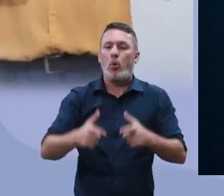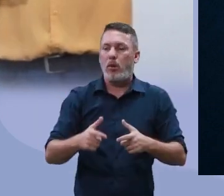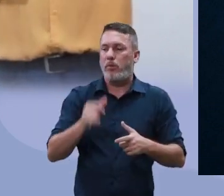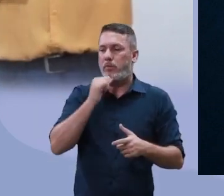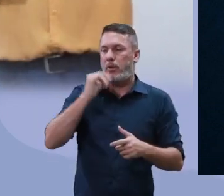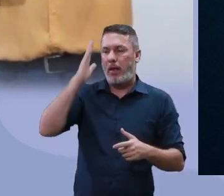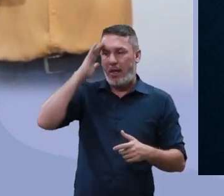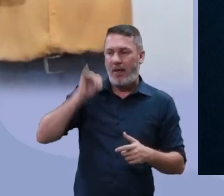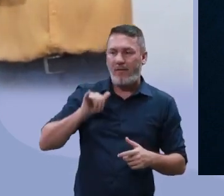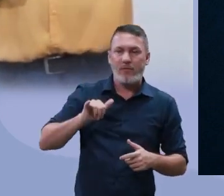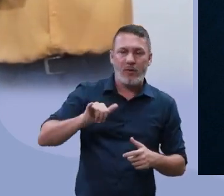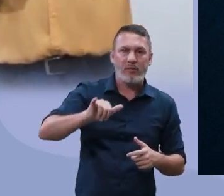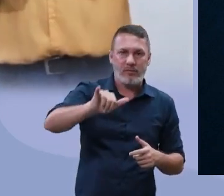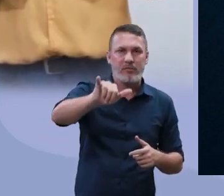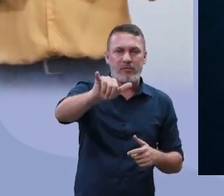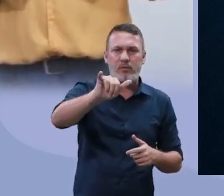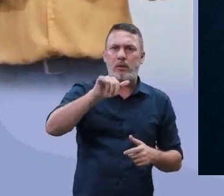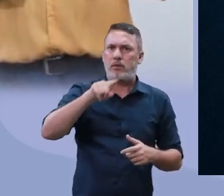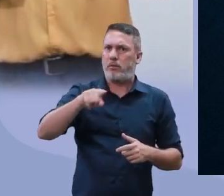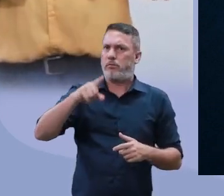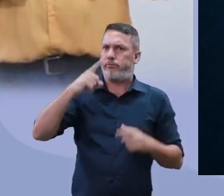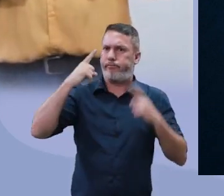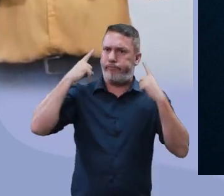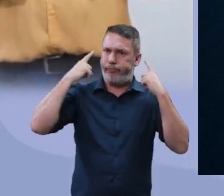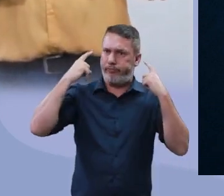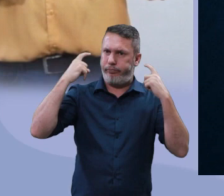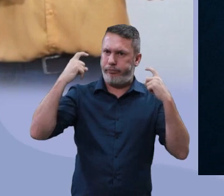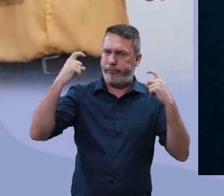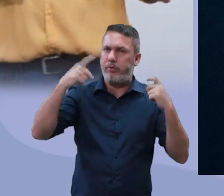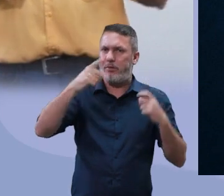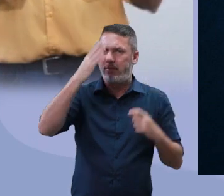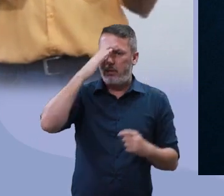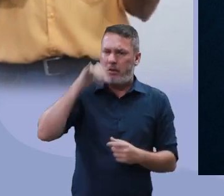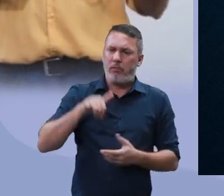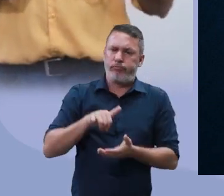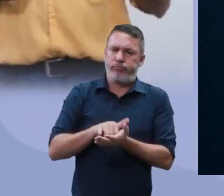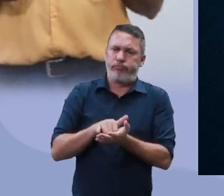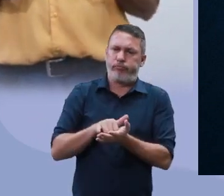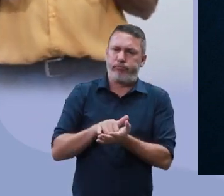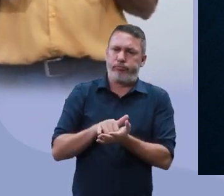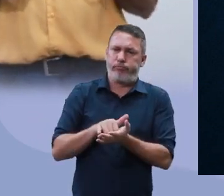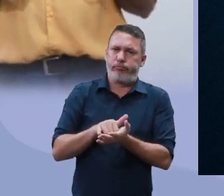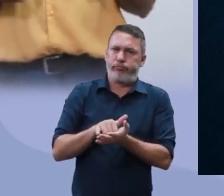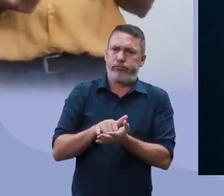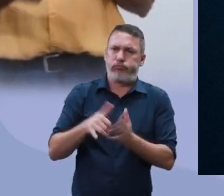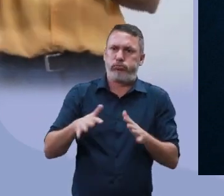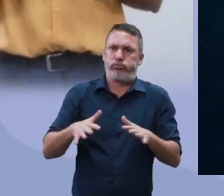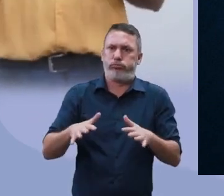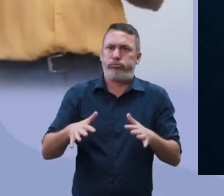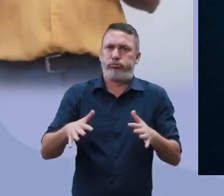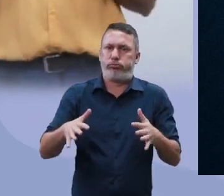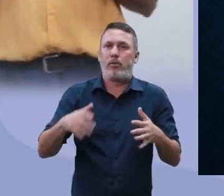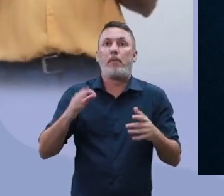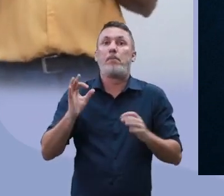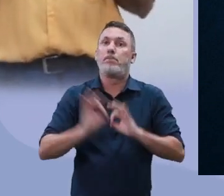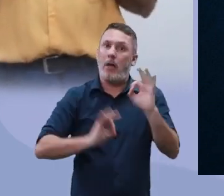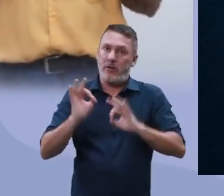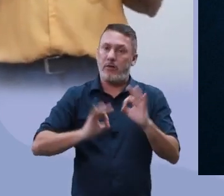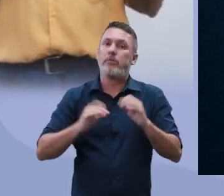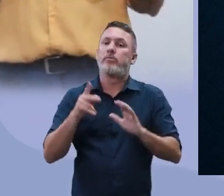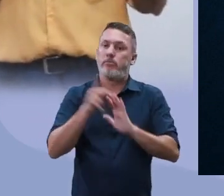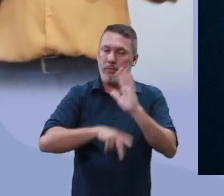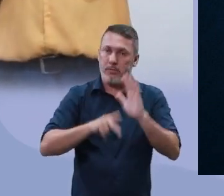decibéis, né, de barulho limite, né, é uma coisa que tem que ser muito bem planejada. Né? Nós temos o caso de Vitória